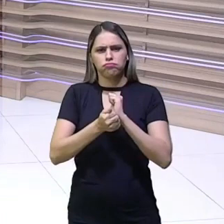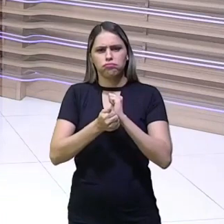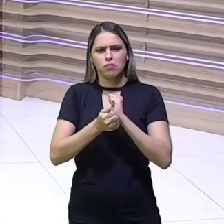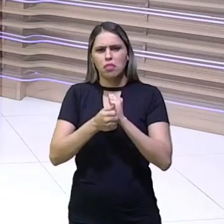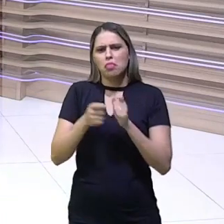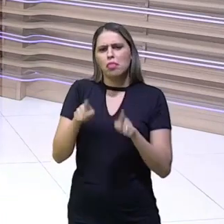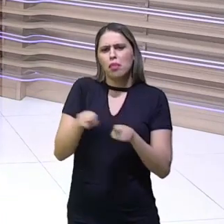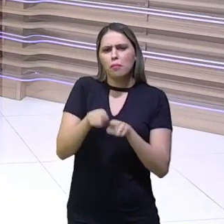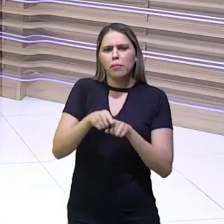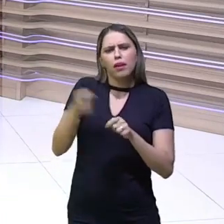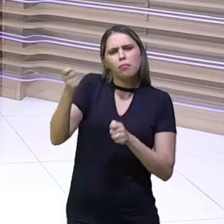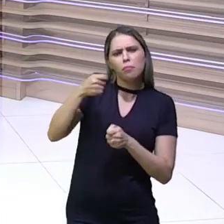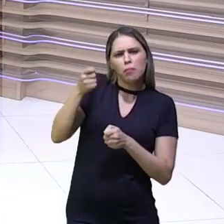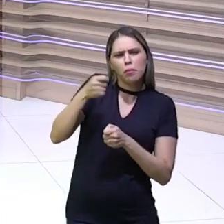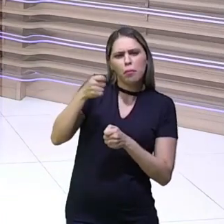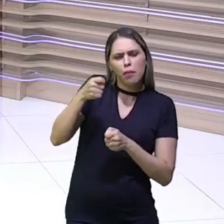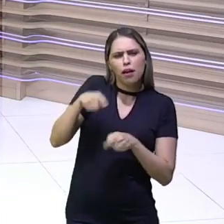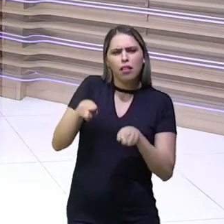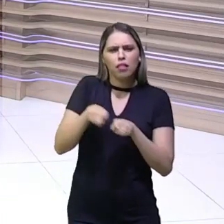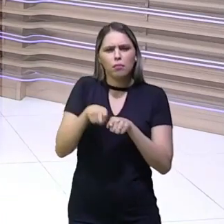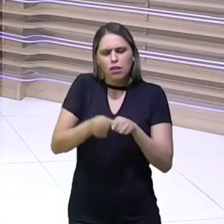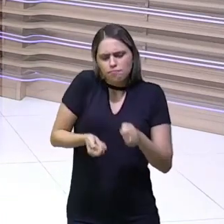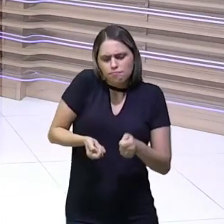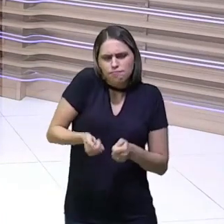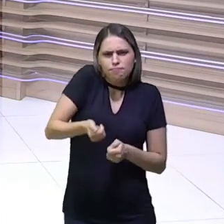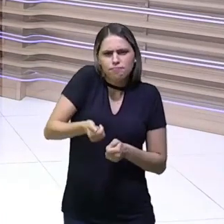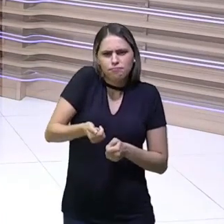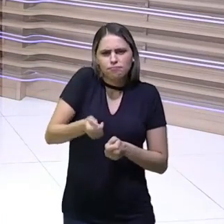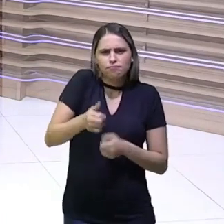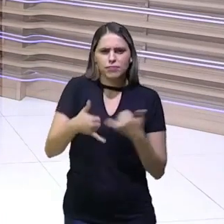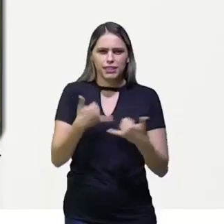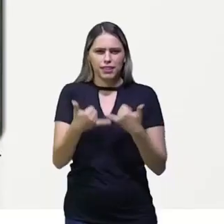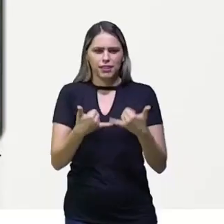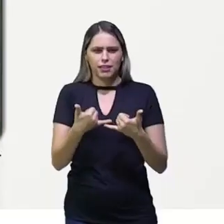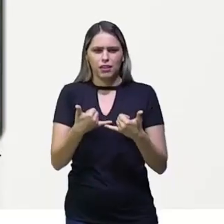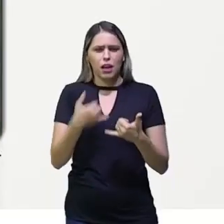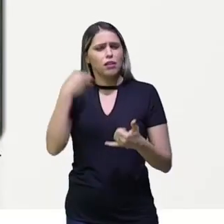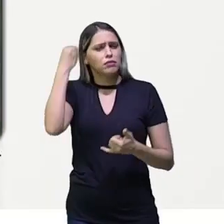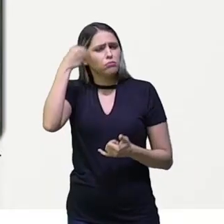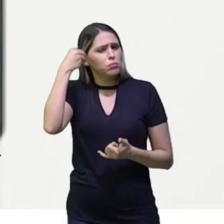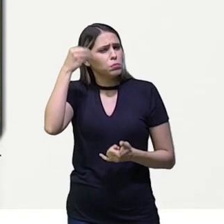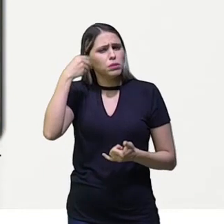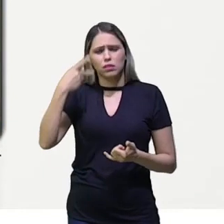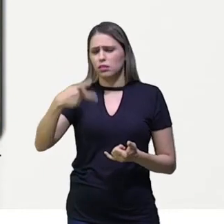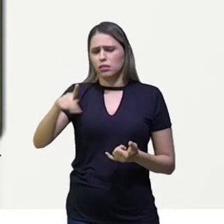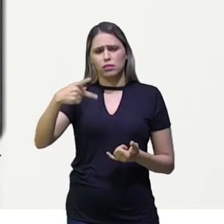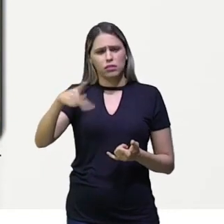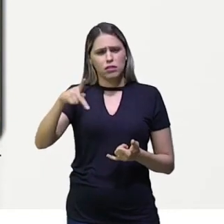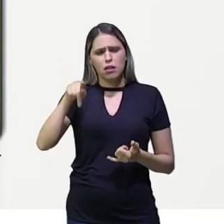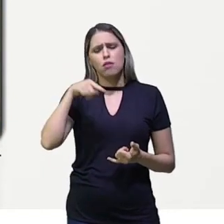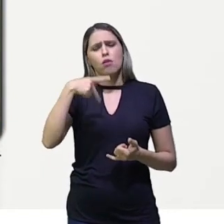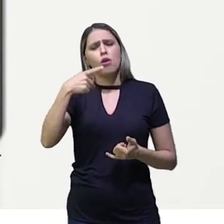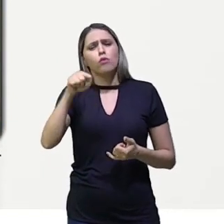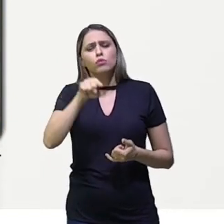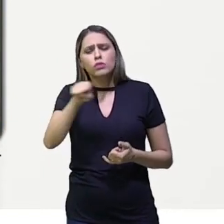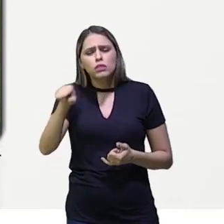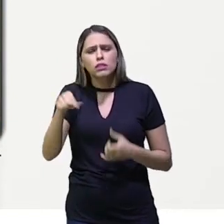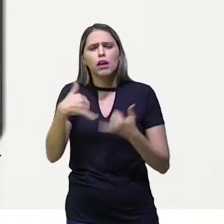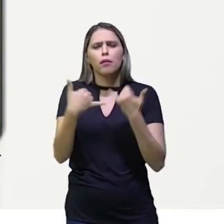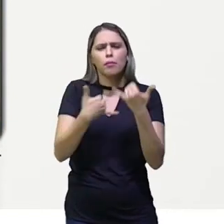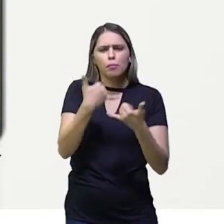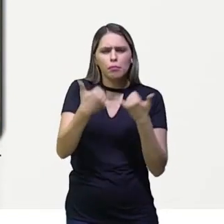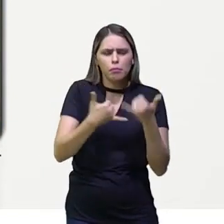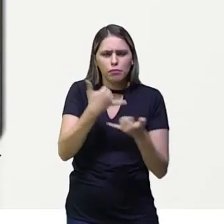de gude. É de sua vivência, é do seu dia a dia, que você brinca. E você